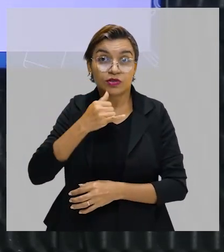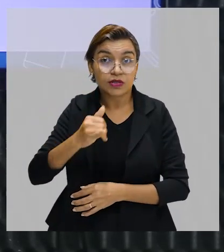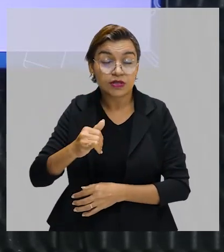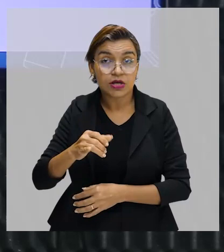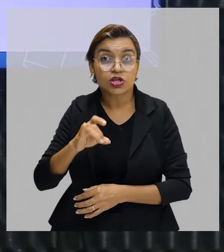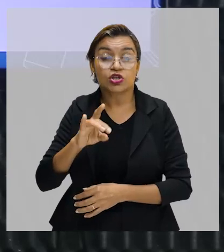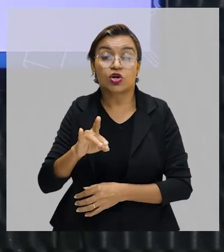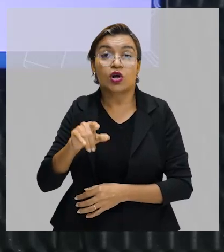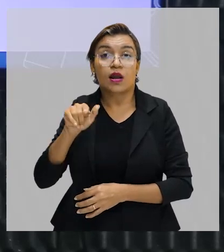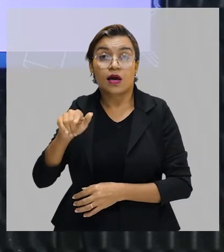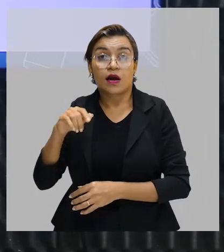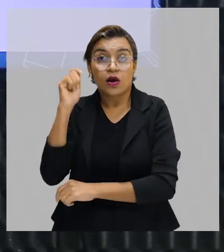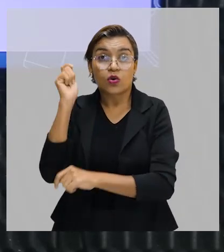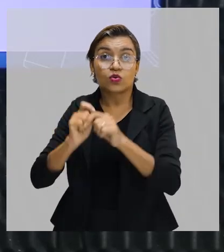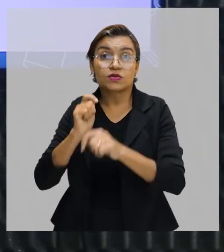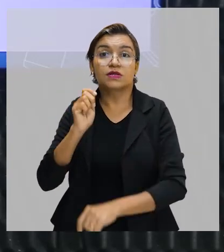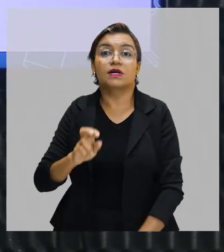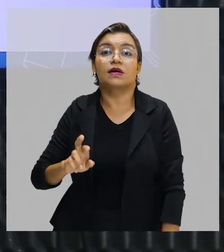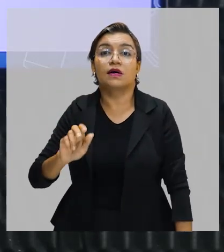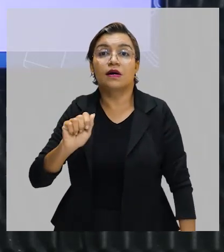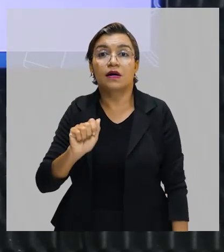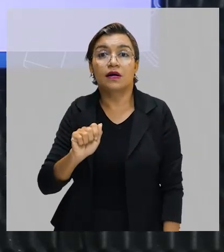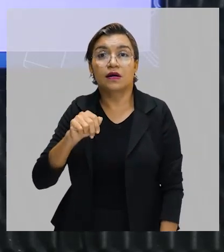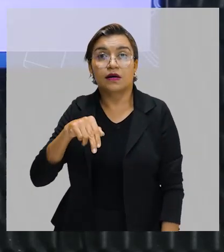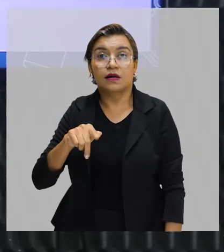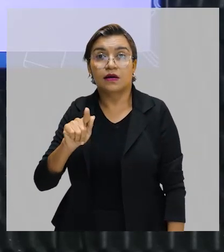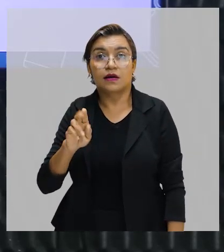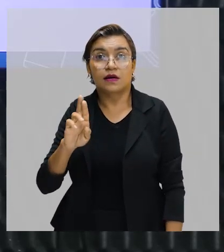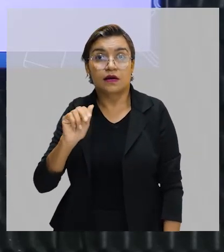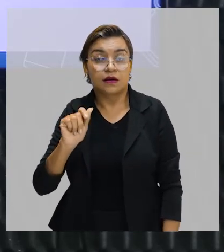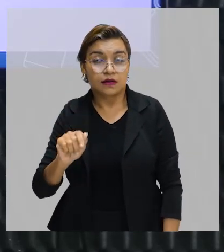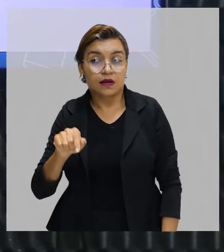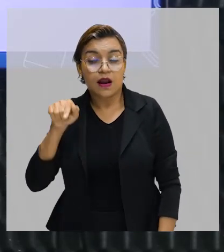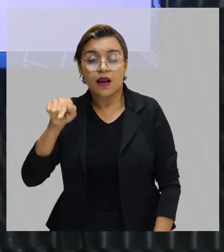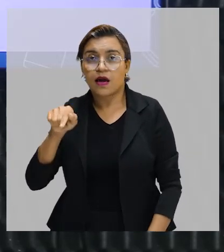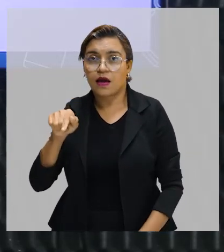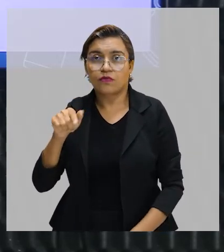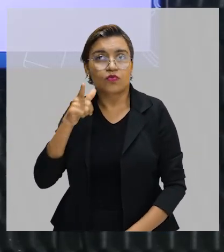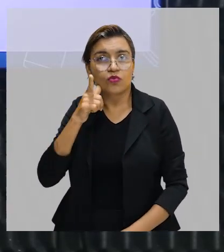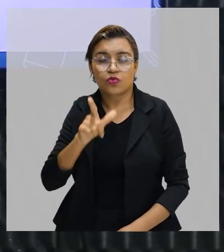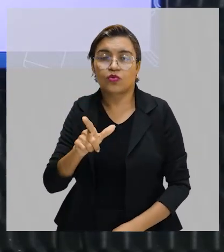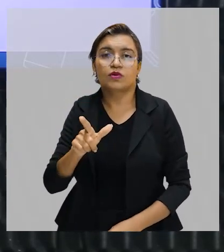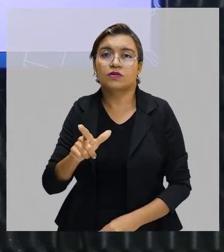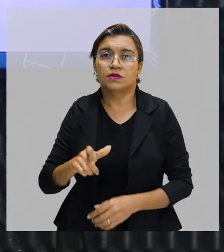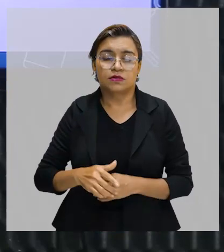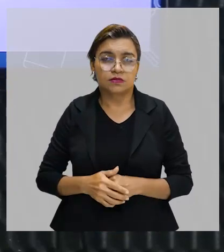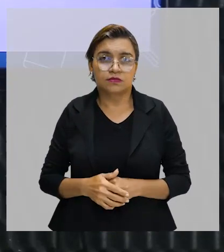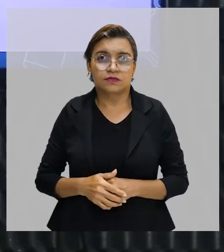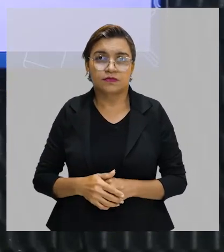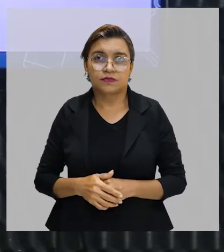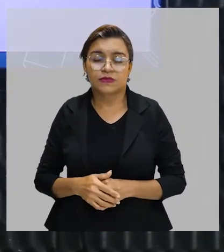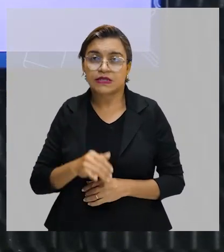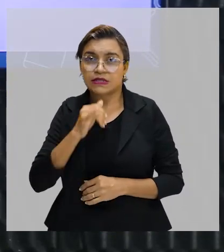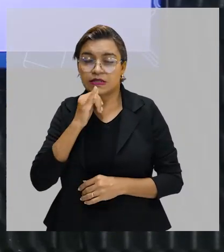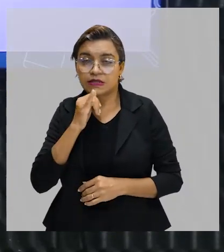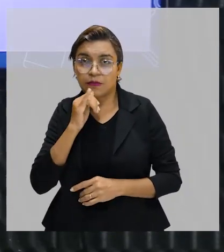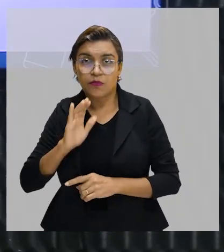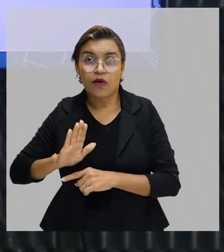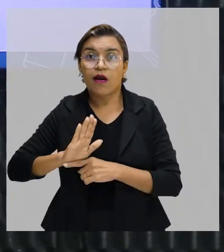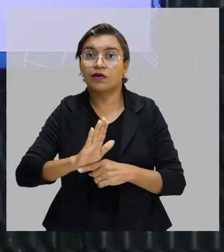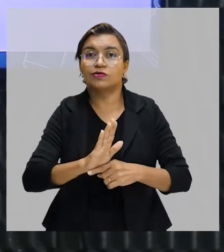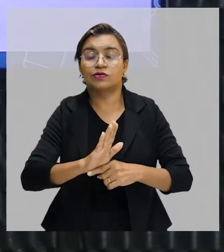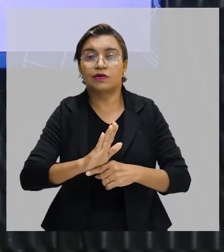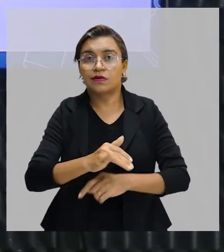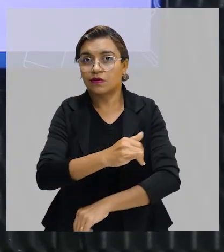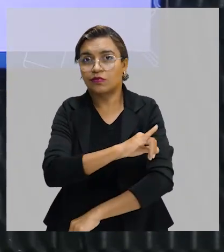Angra. Certo? Mesmo assim, a usina de Angra ela não consegue suprir nem a necessidade do estado do Rio de Janeiro,